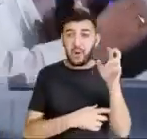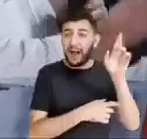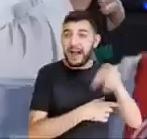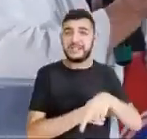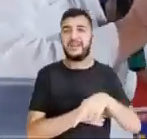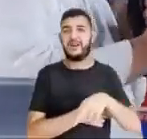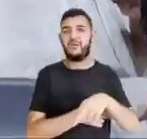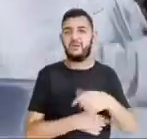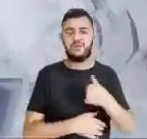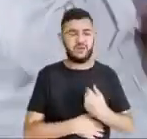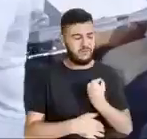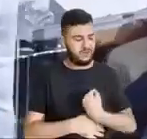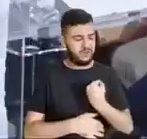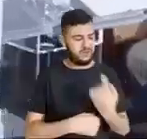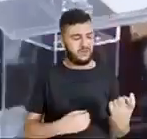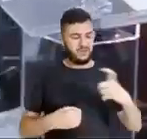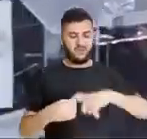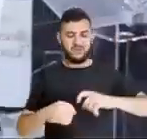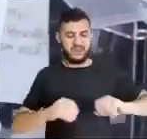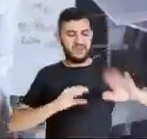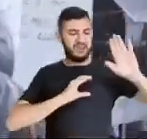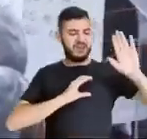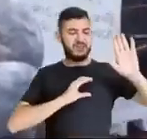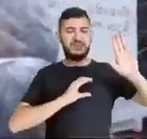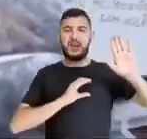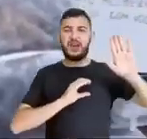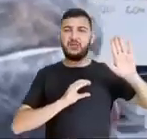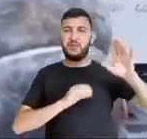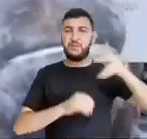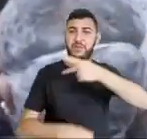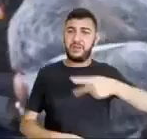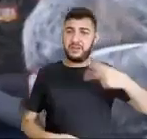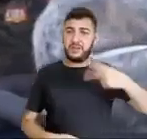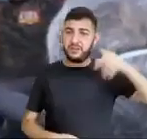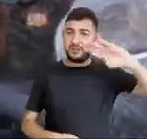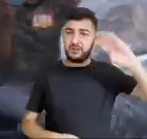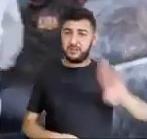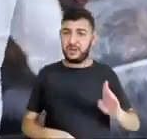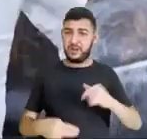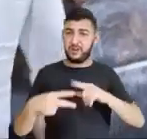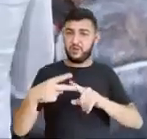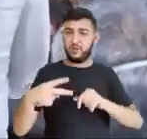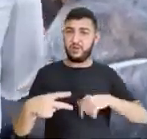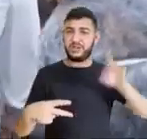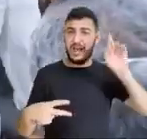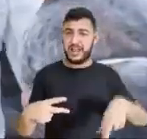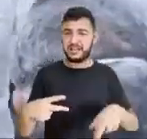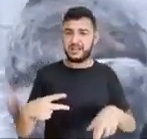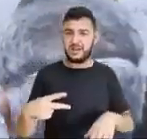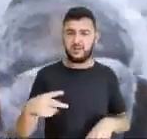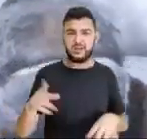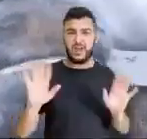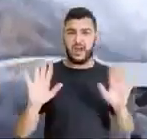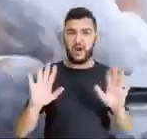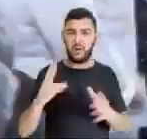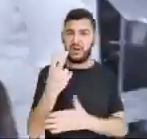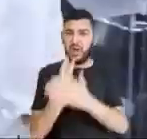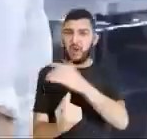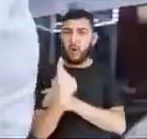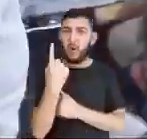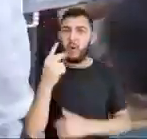eu voltar a ser candidato a presidente da República desse país. Eu não tenho duas razões, Haddad. Uma só. Só tem uma